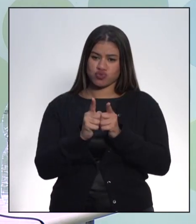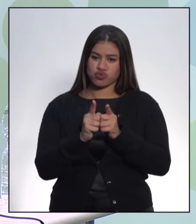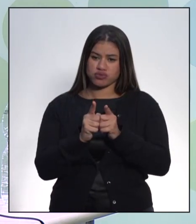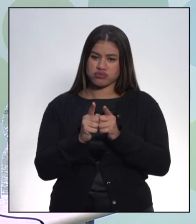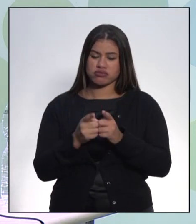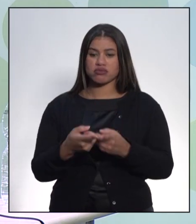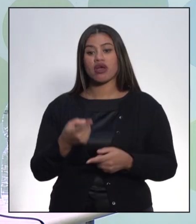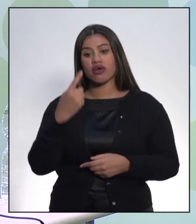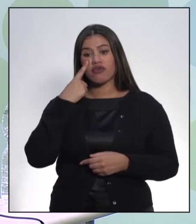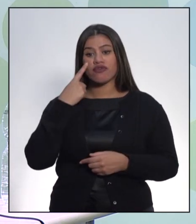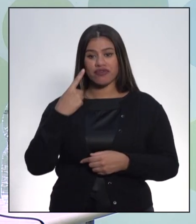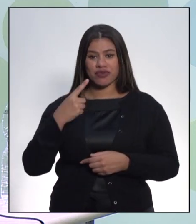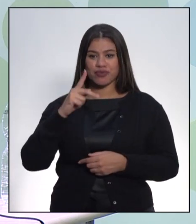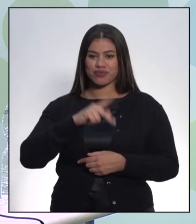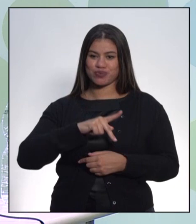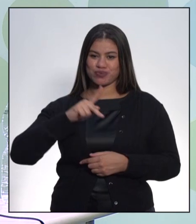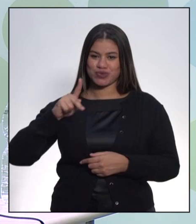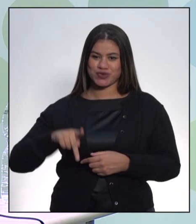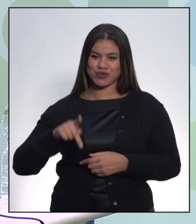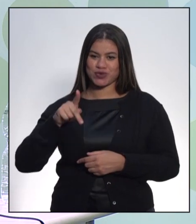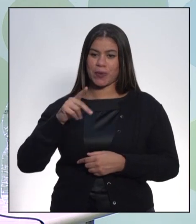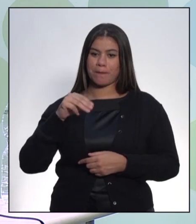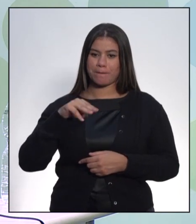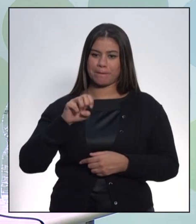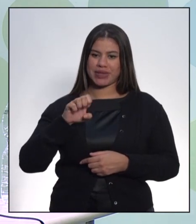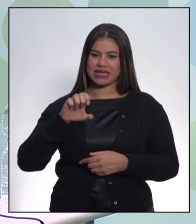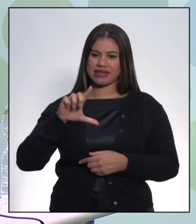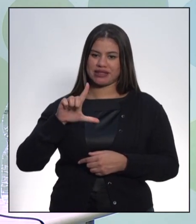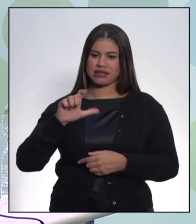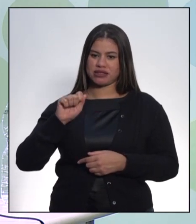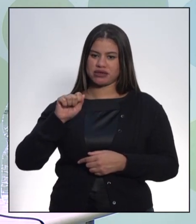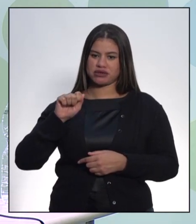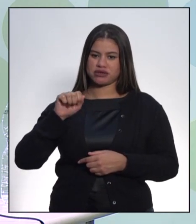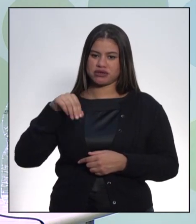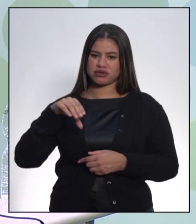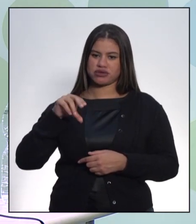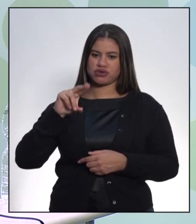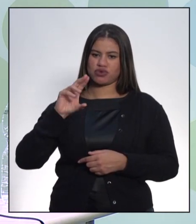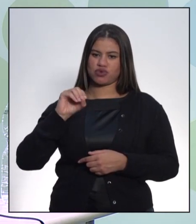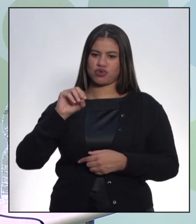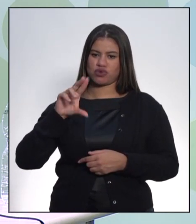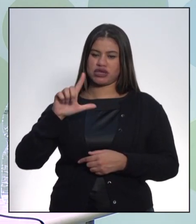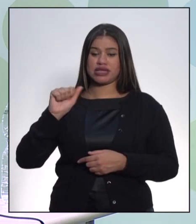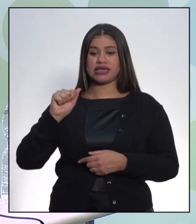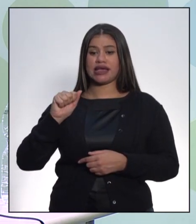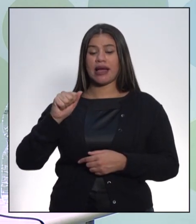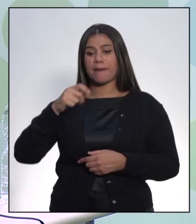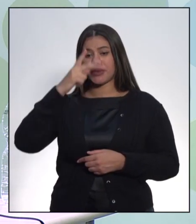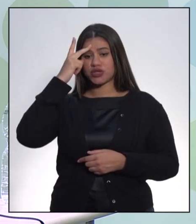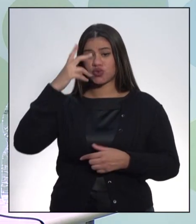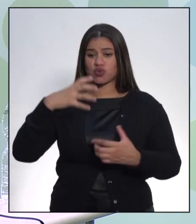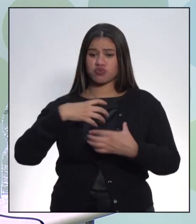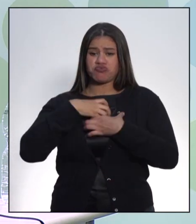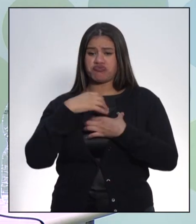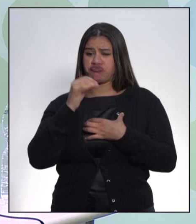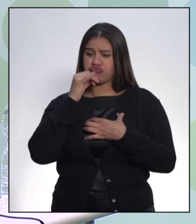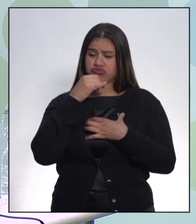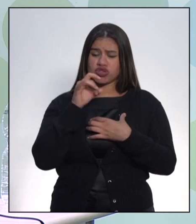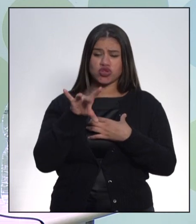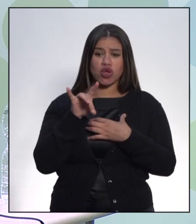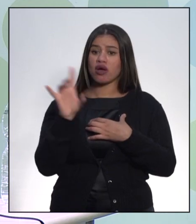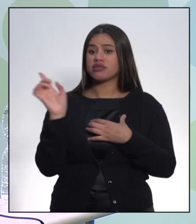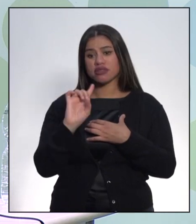ela, também, mas é alguém que ensina isso. Professor de melancolia é alguém que ensina melancolia, é alguém que ensina tristeza,